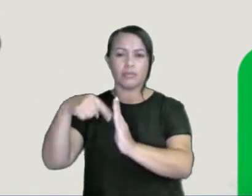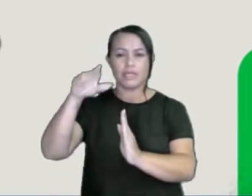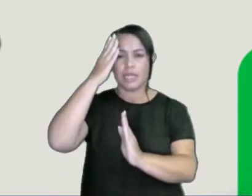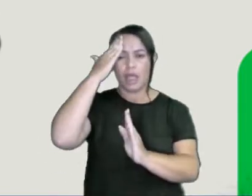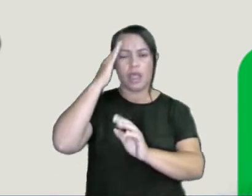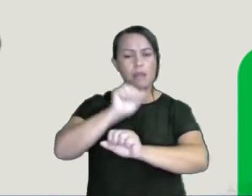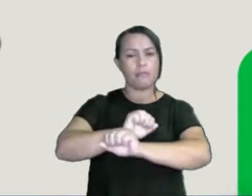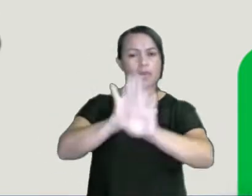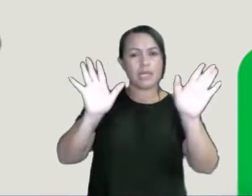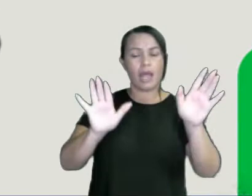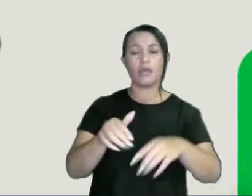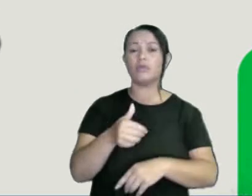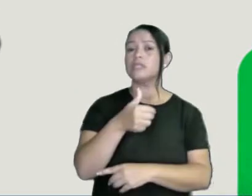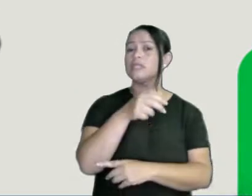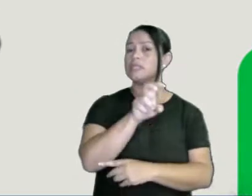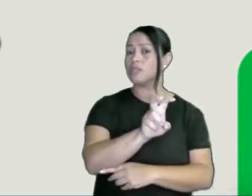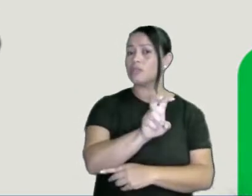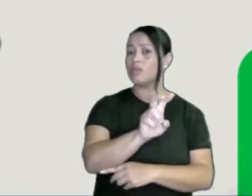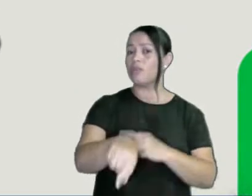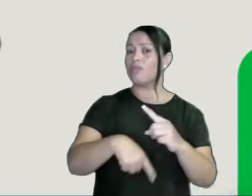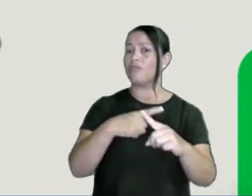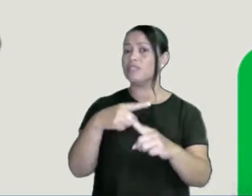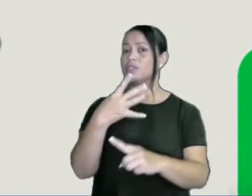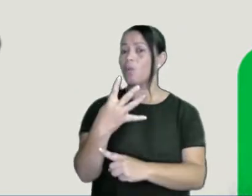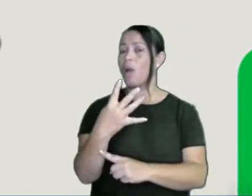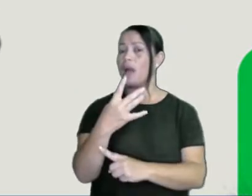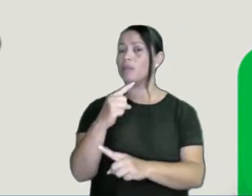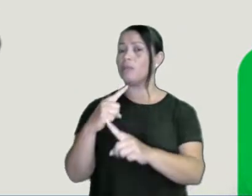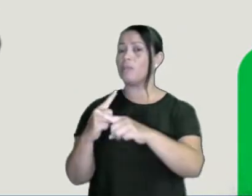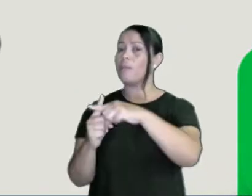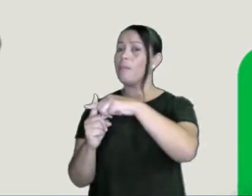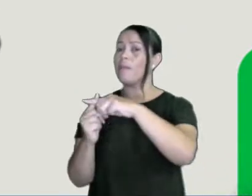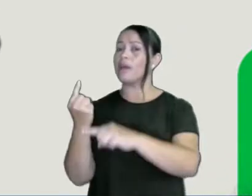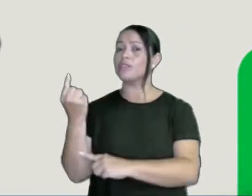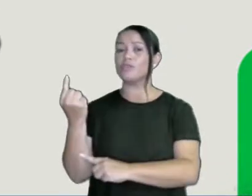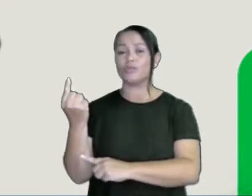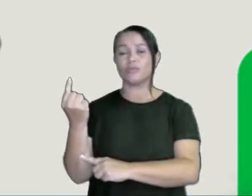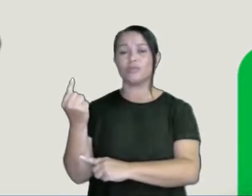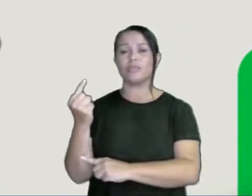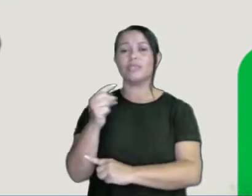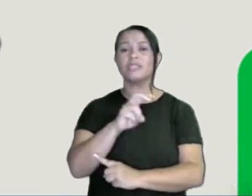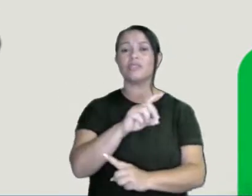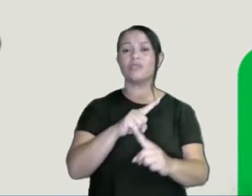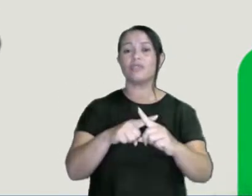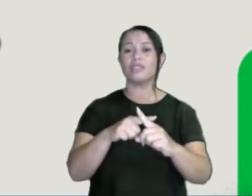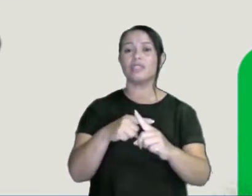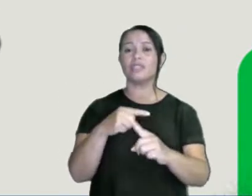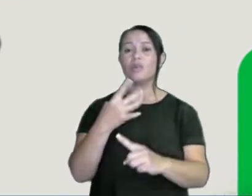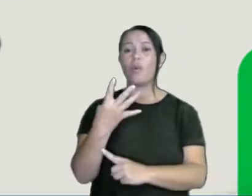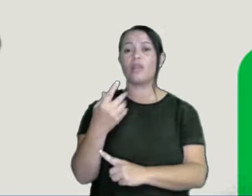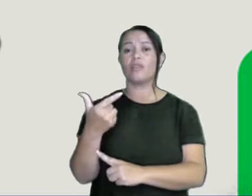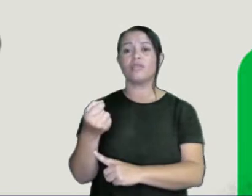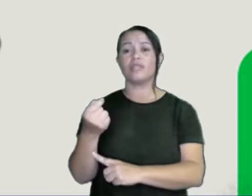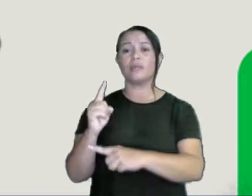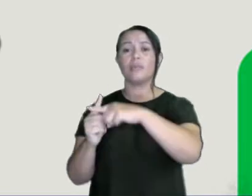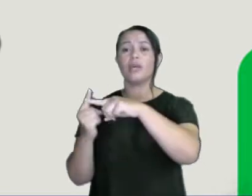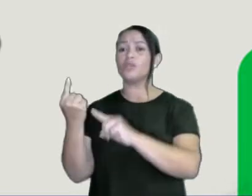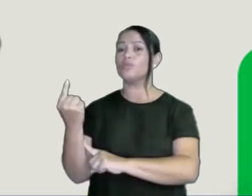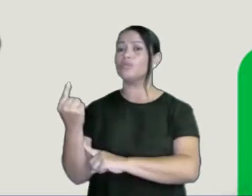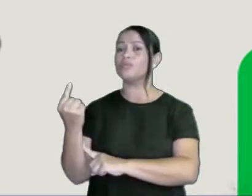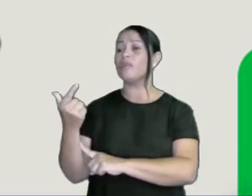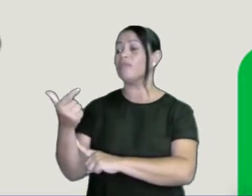Ó. 5 vezes 4 mais 1. 5 vezes 4, 20. Mais